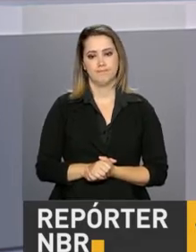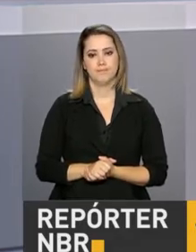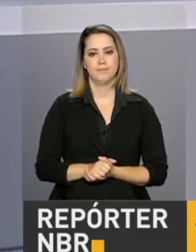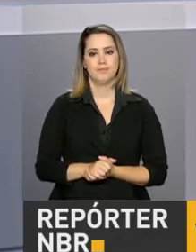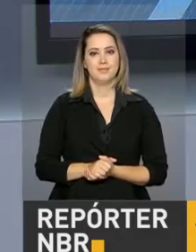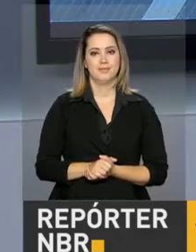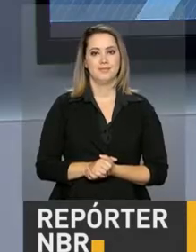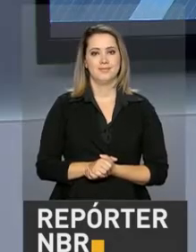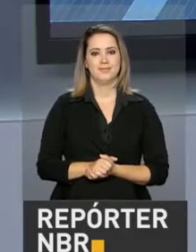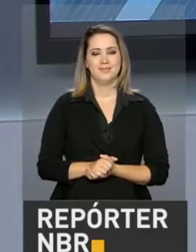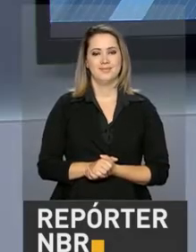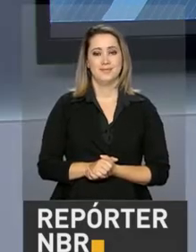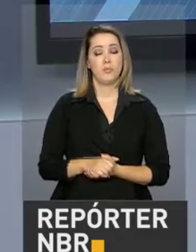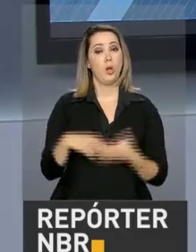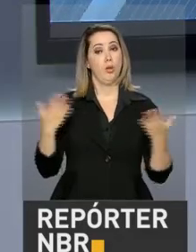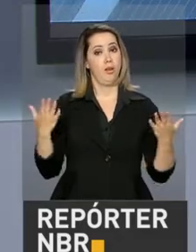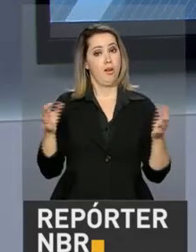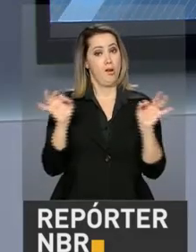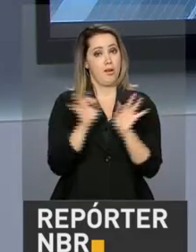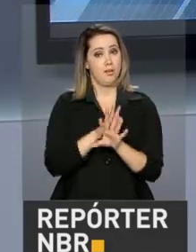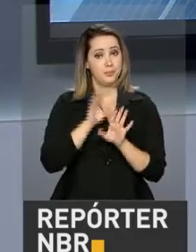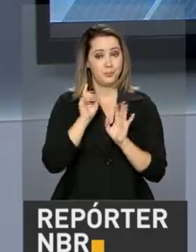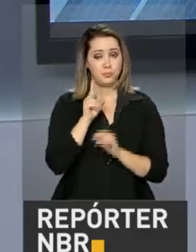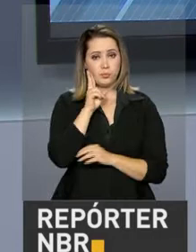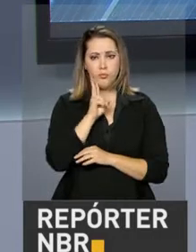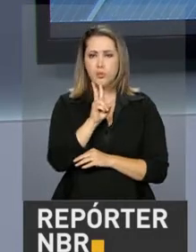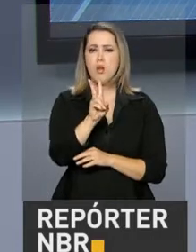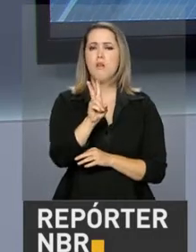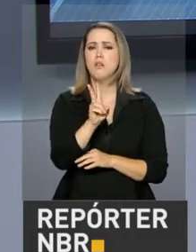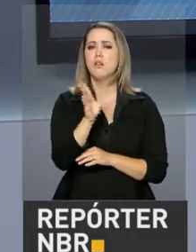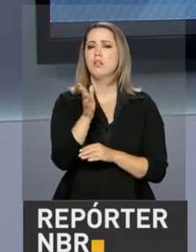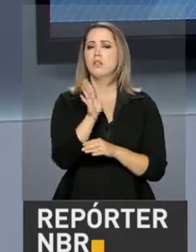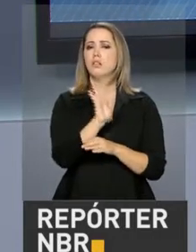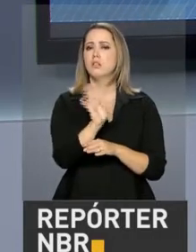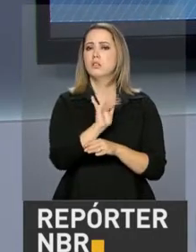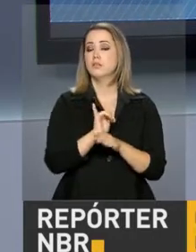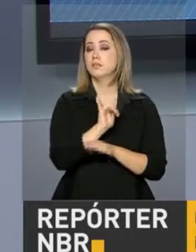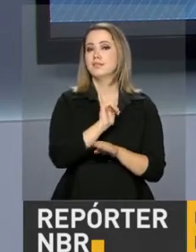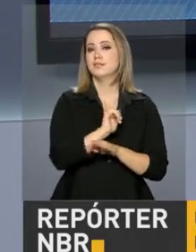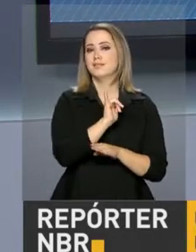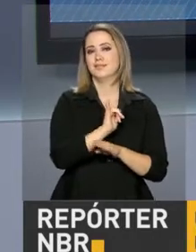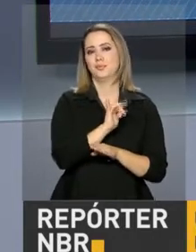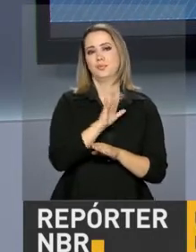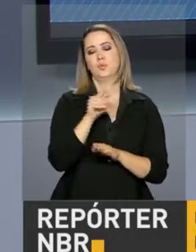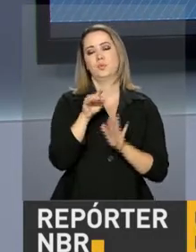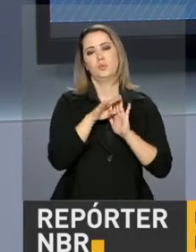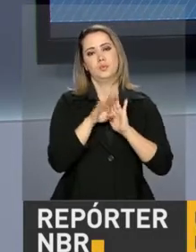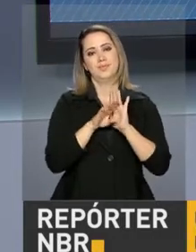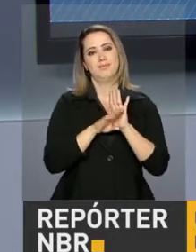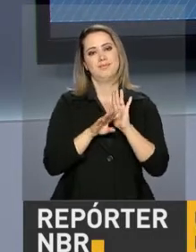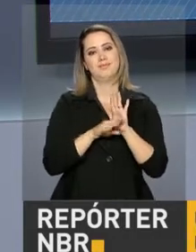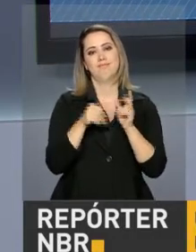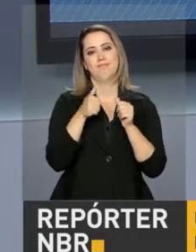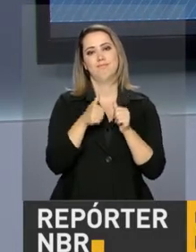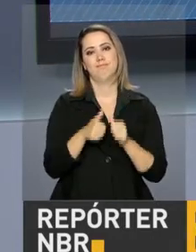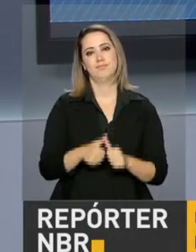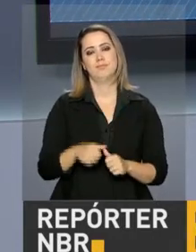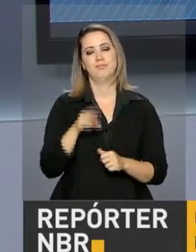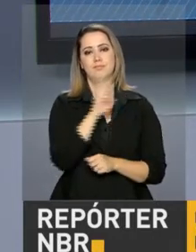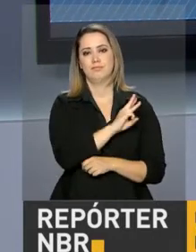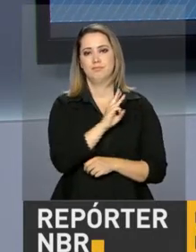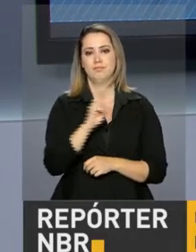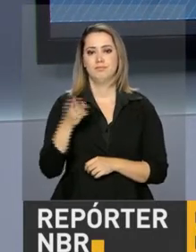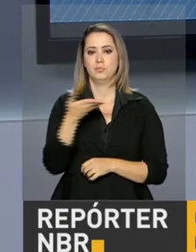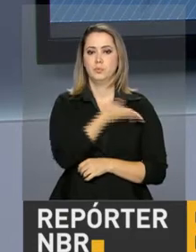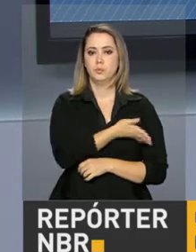www.anac.gov.br. Esta edição termina por aqui. Você pode rever as reportagens no YouTube. Toda a programação também está